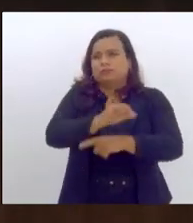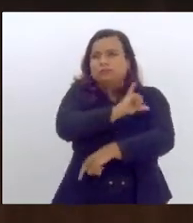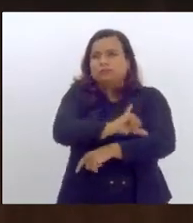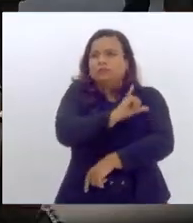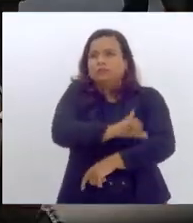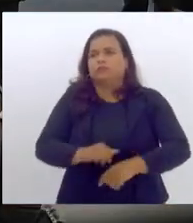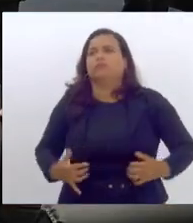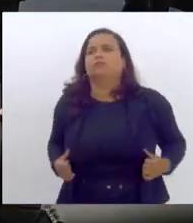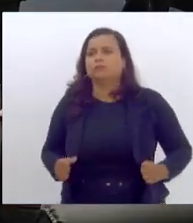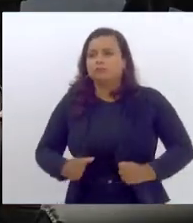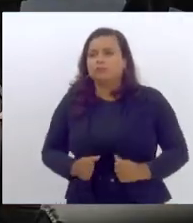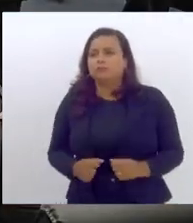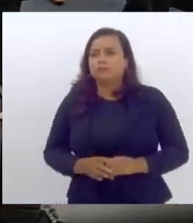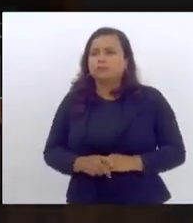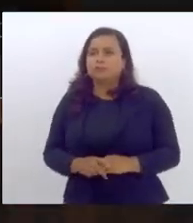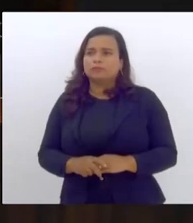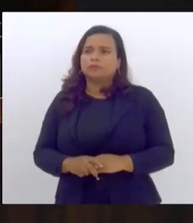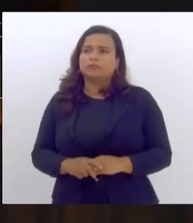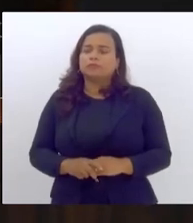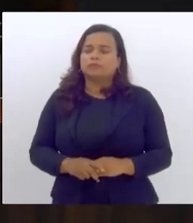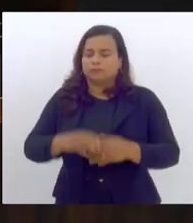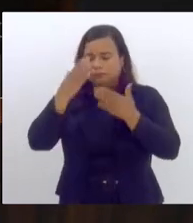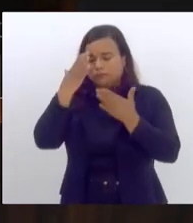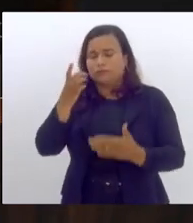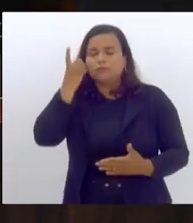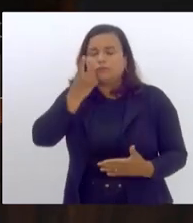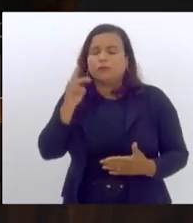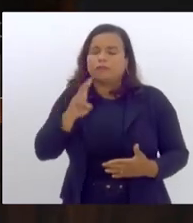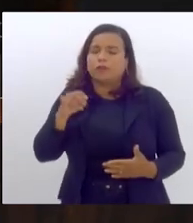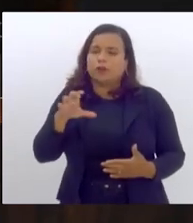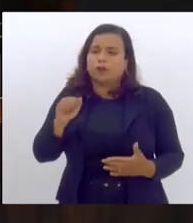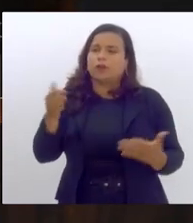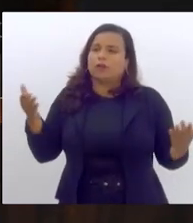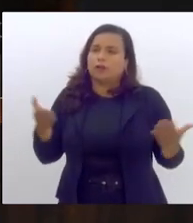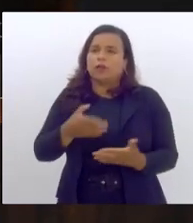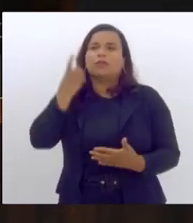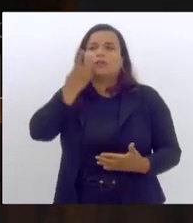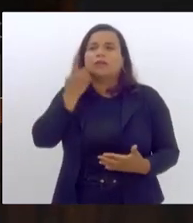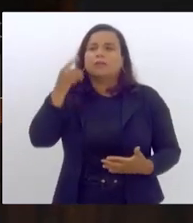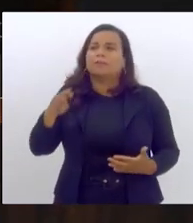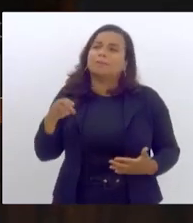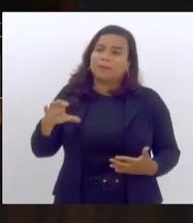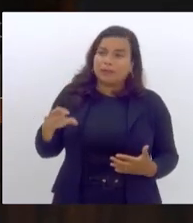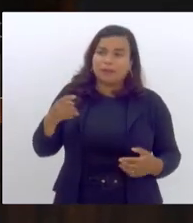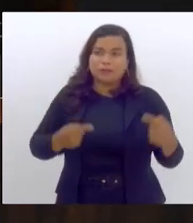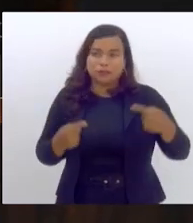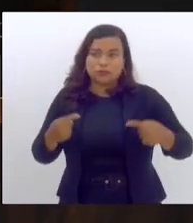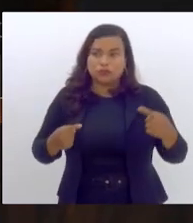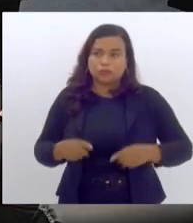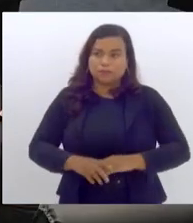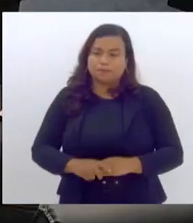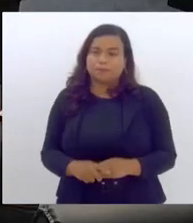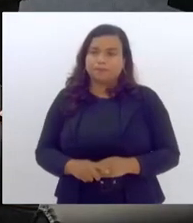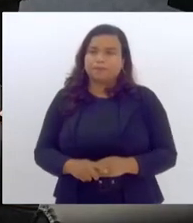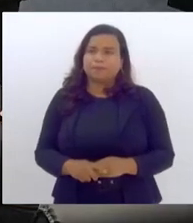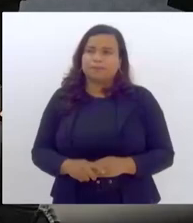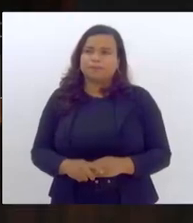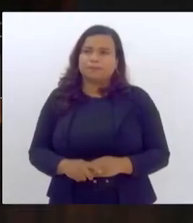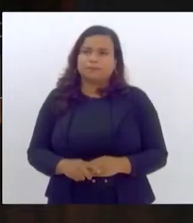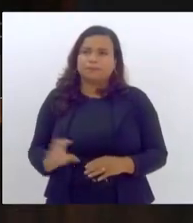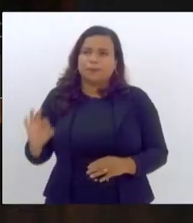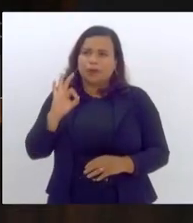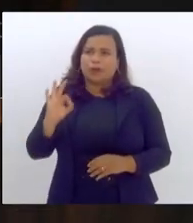Janeiro. Obrigada, deputada Verônica. Deputado Carlos Mink, para discutir na cota